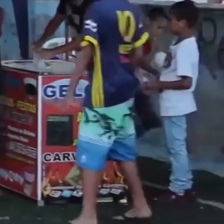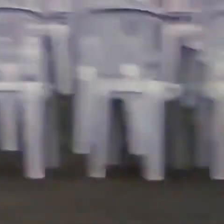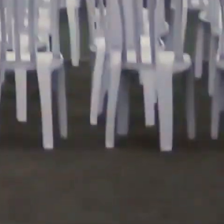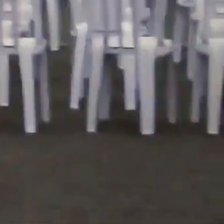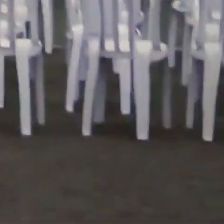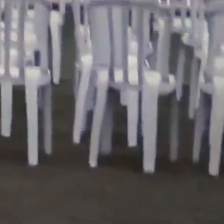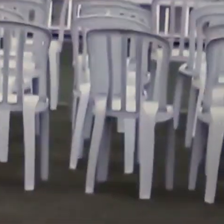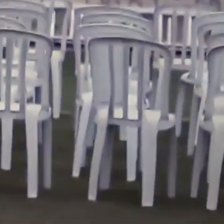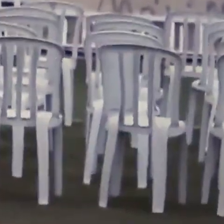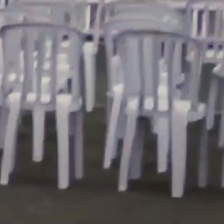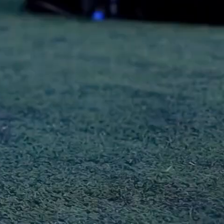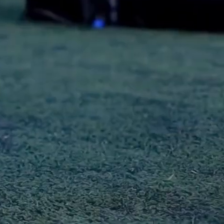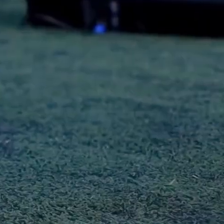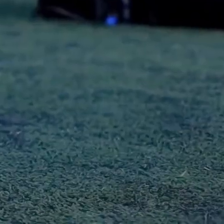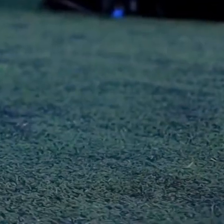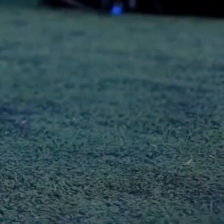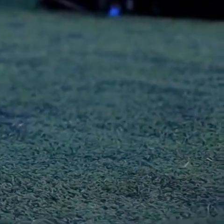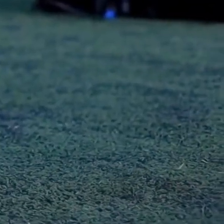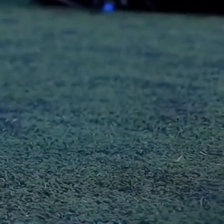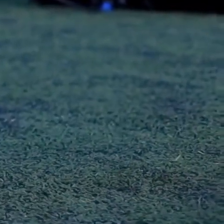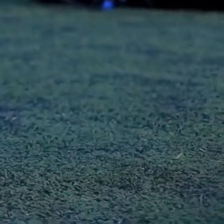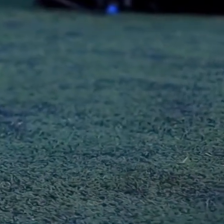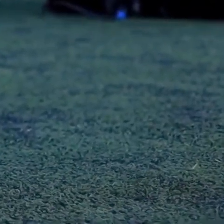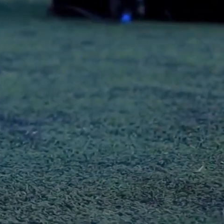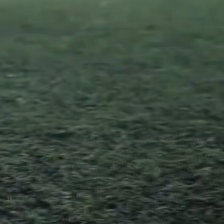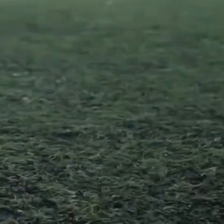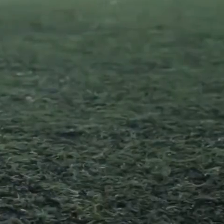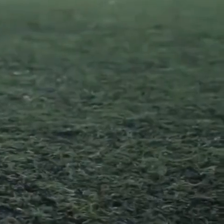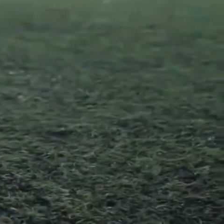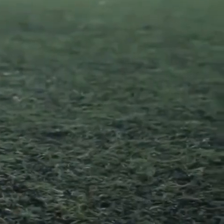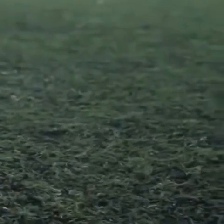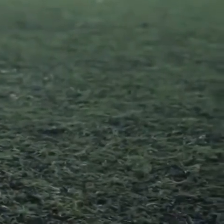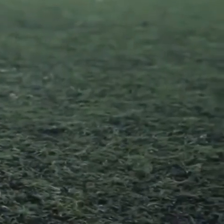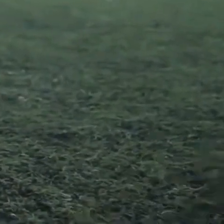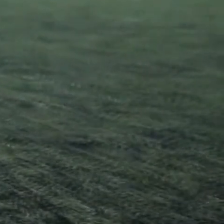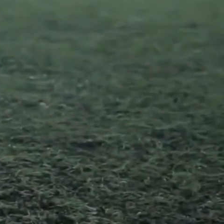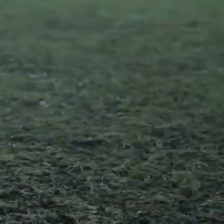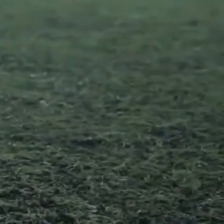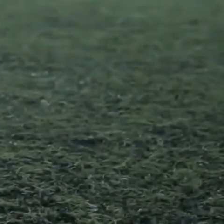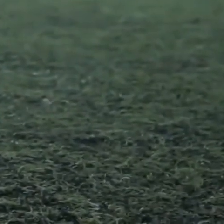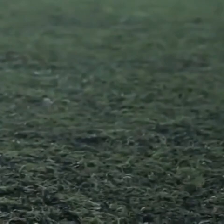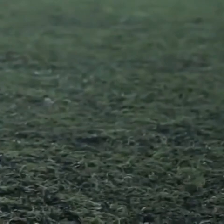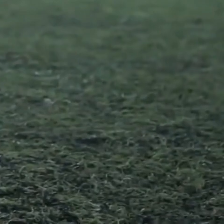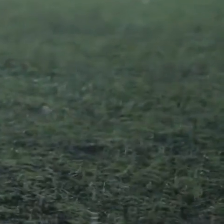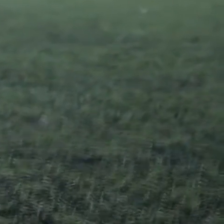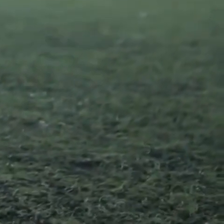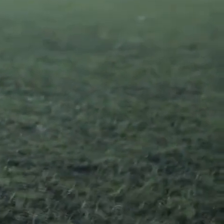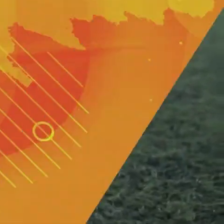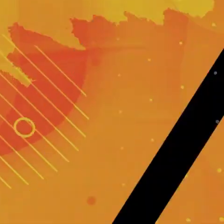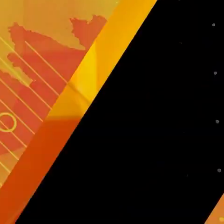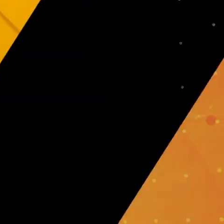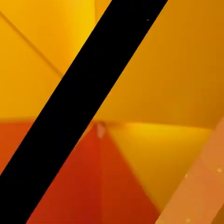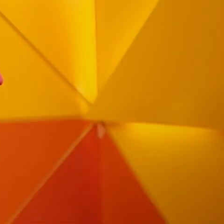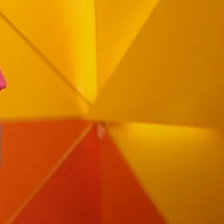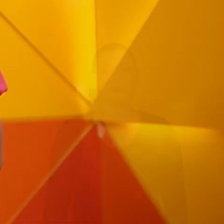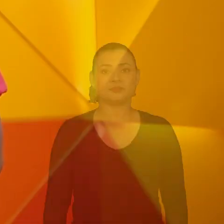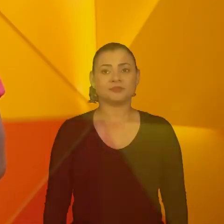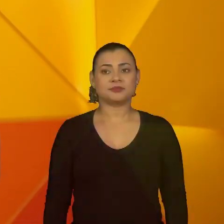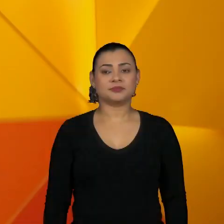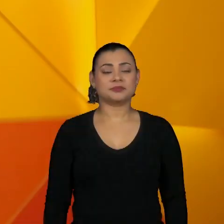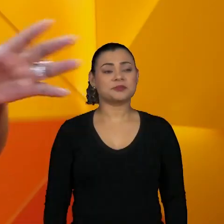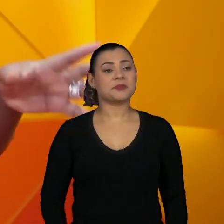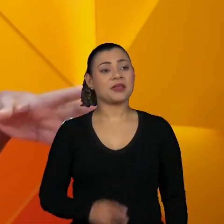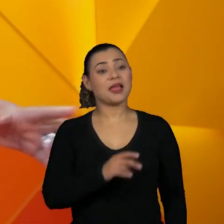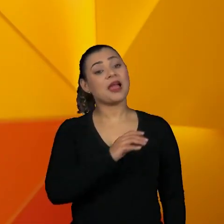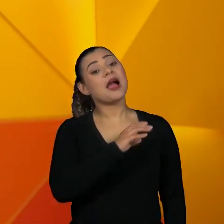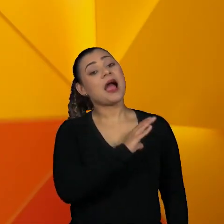caminhos pra viver. Armadilhas de Babilônia. Cássia, já